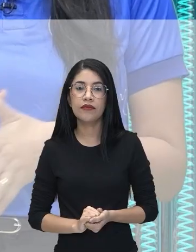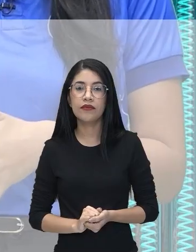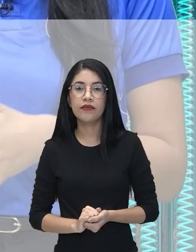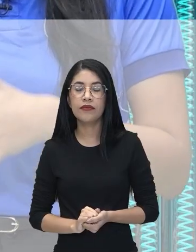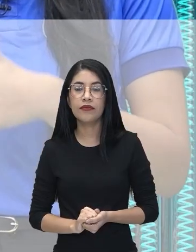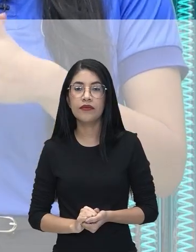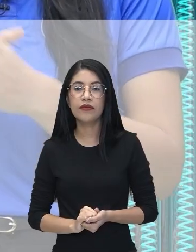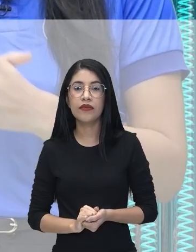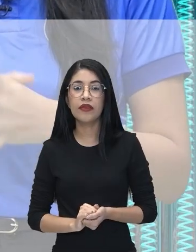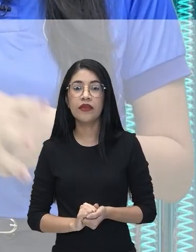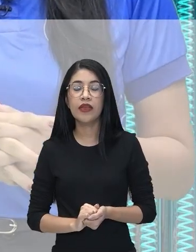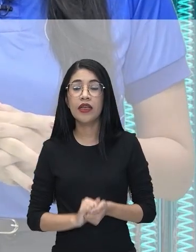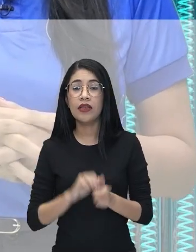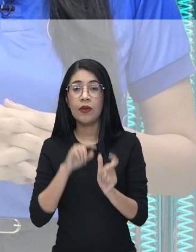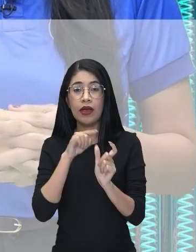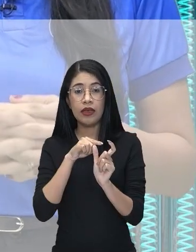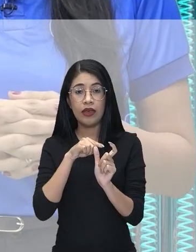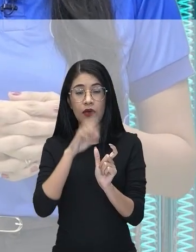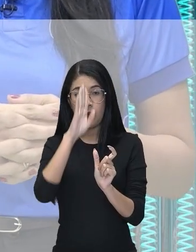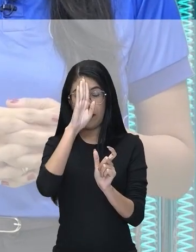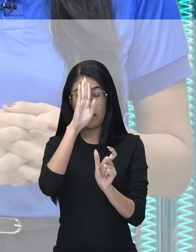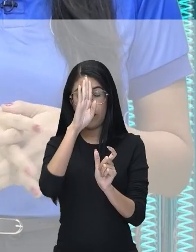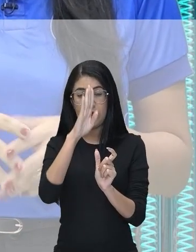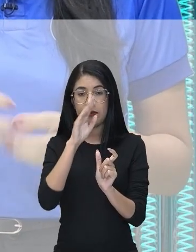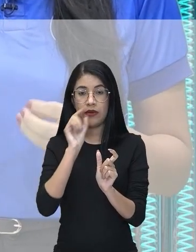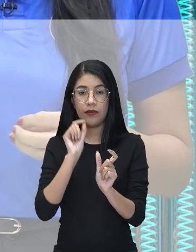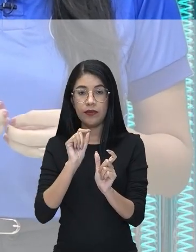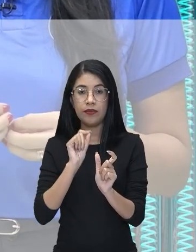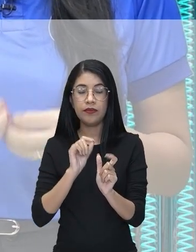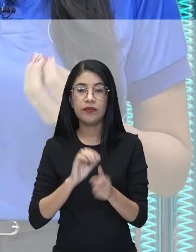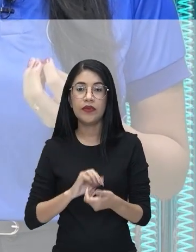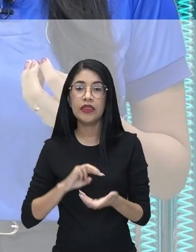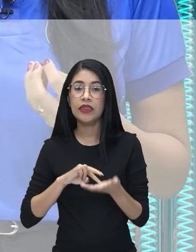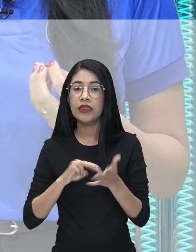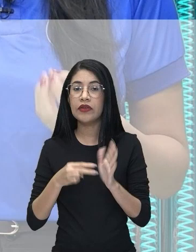Olha só, a raiz da palavra é creation, que